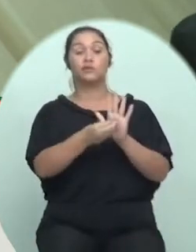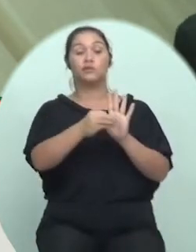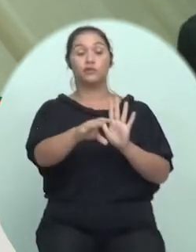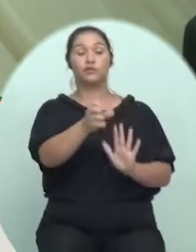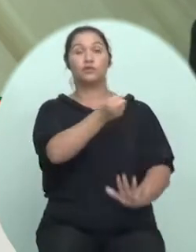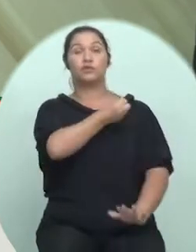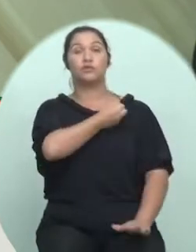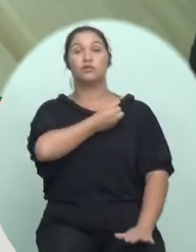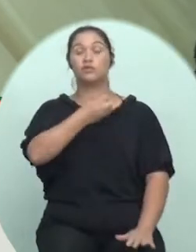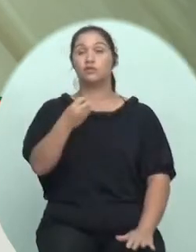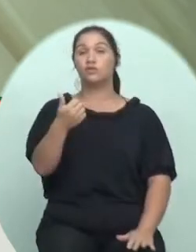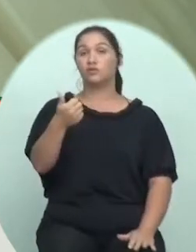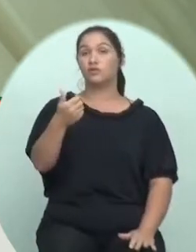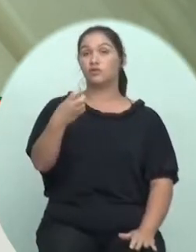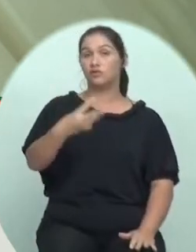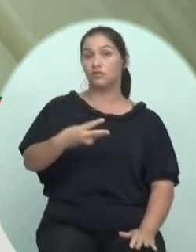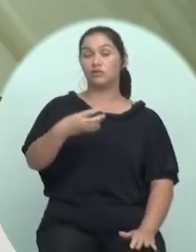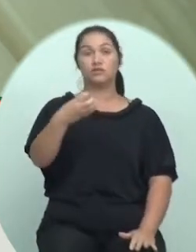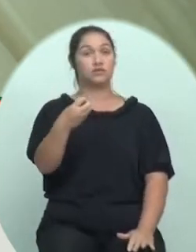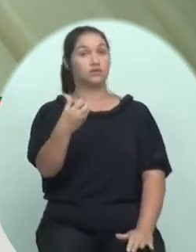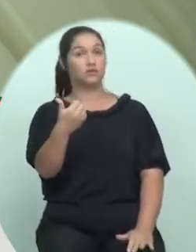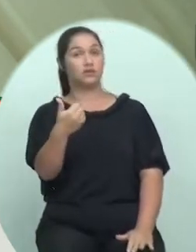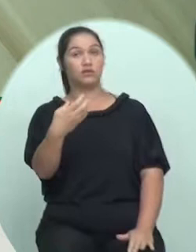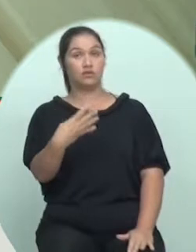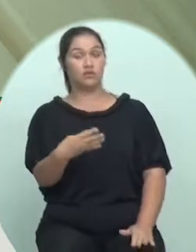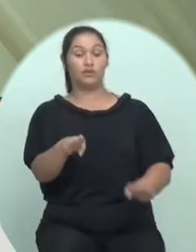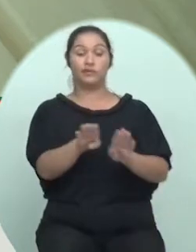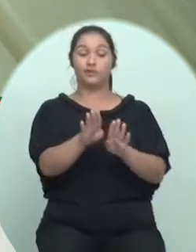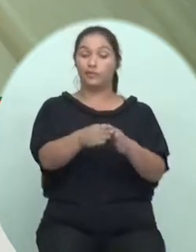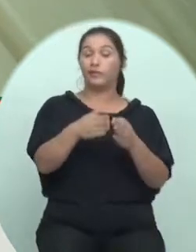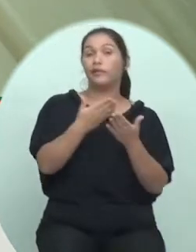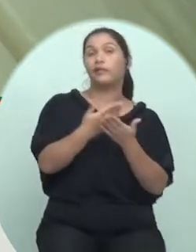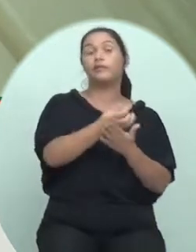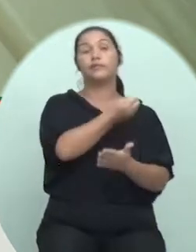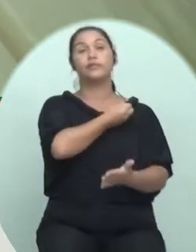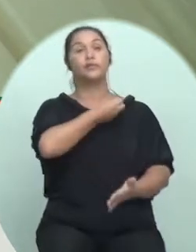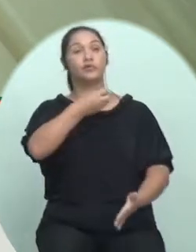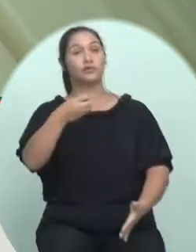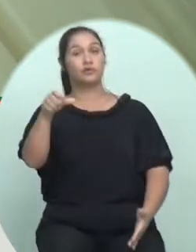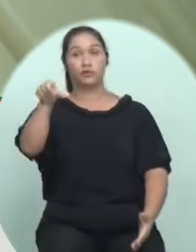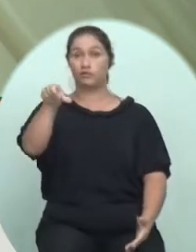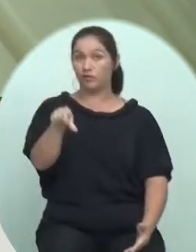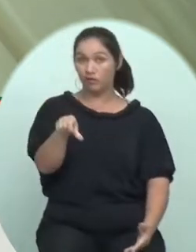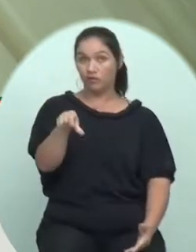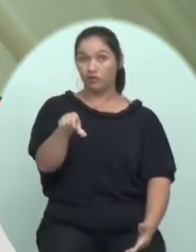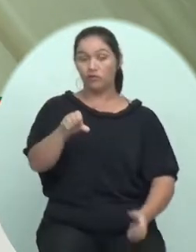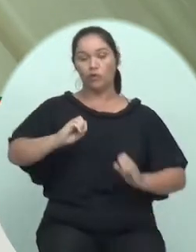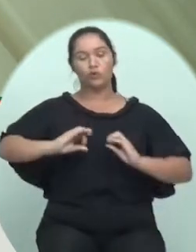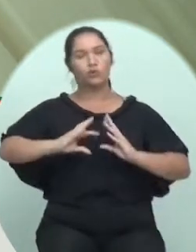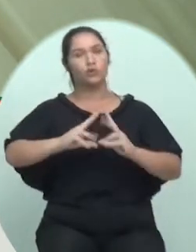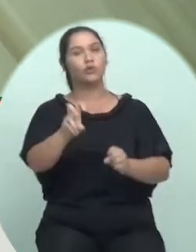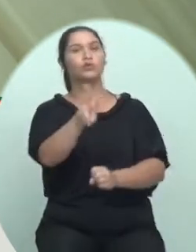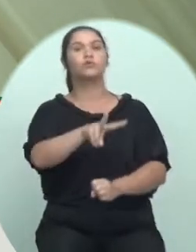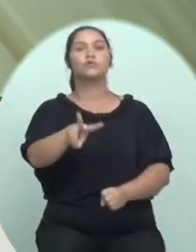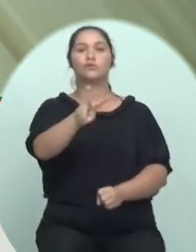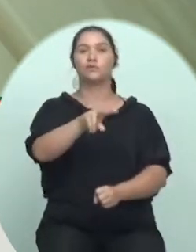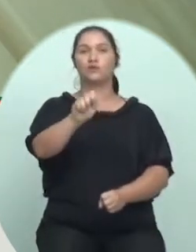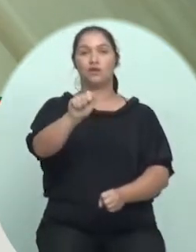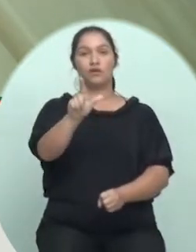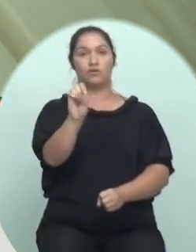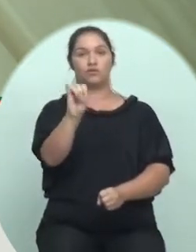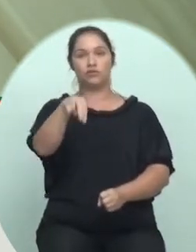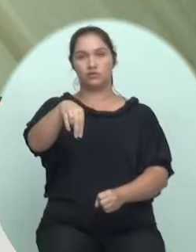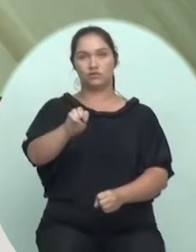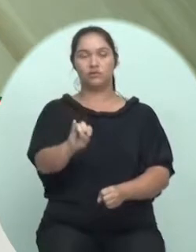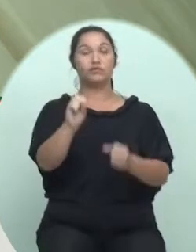013 e 014/19, bem como requerimento 009/19, todos de autoria do vereador Aldinei